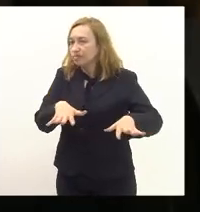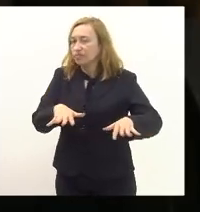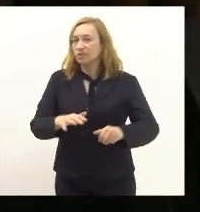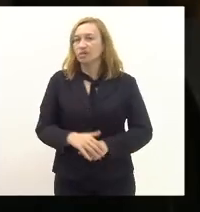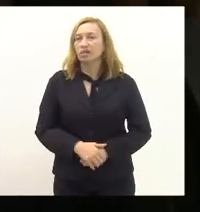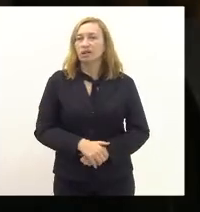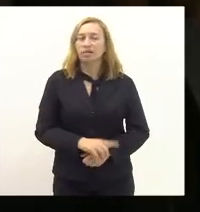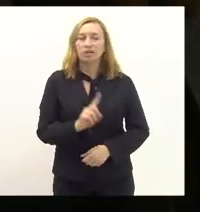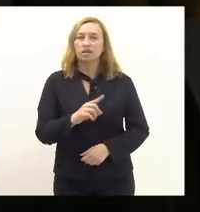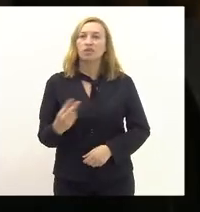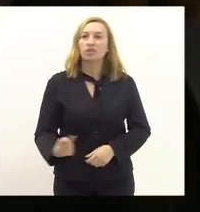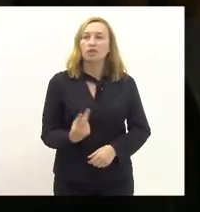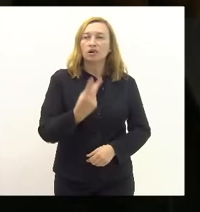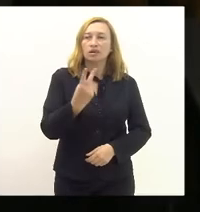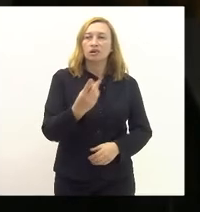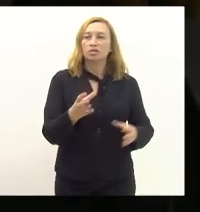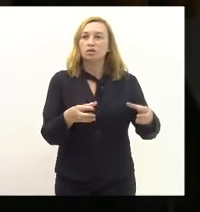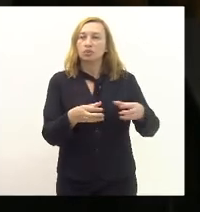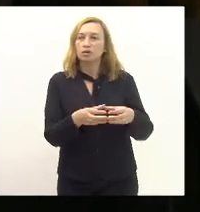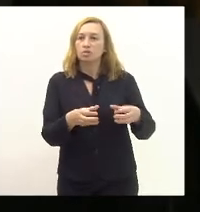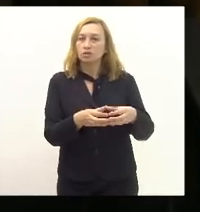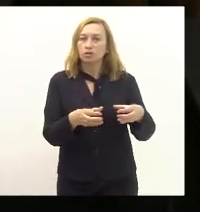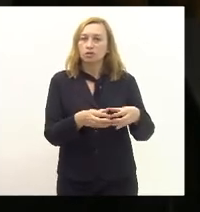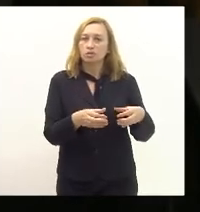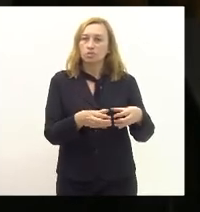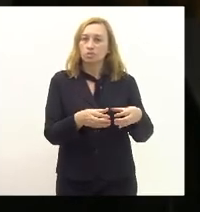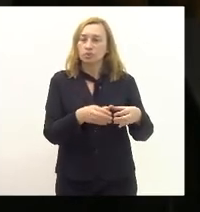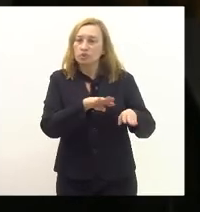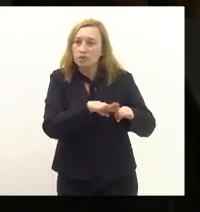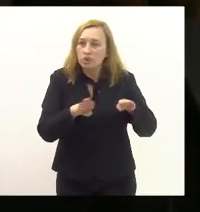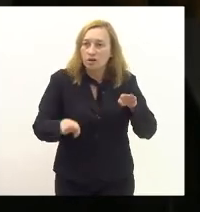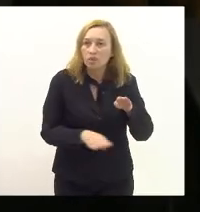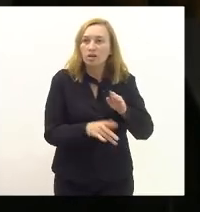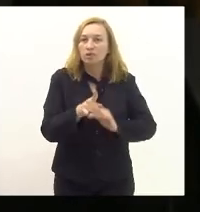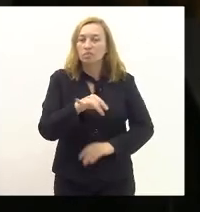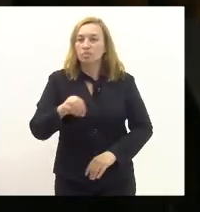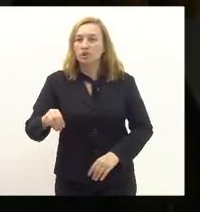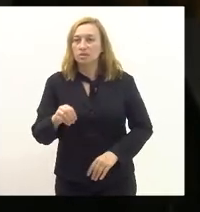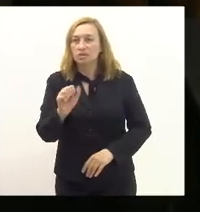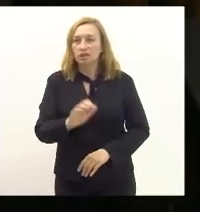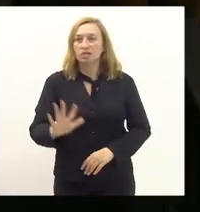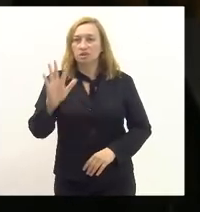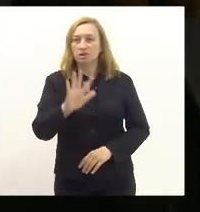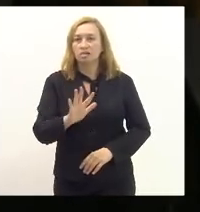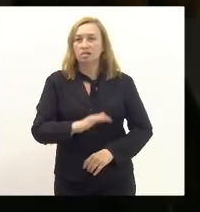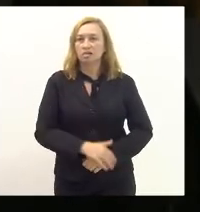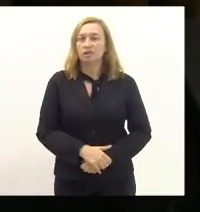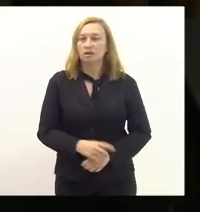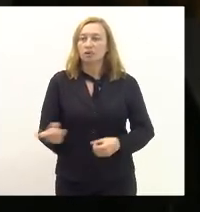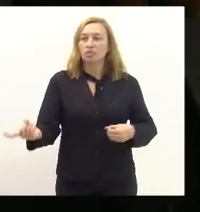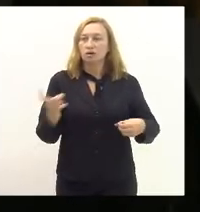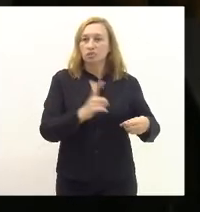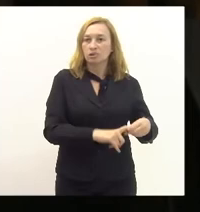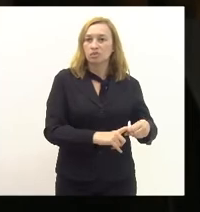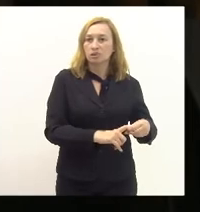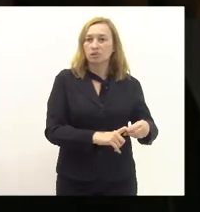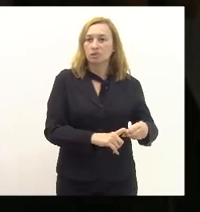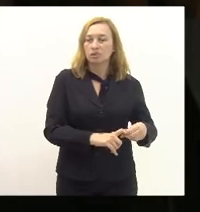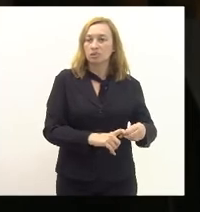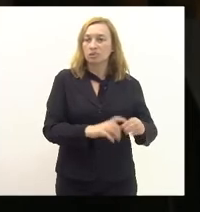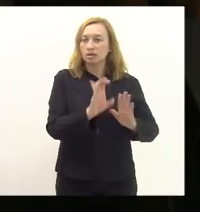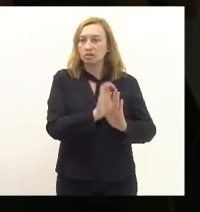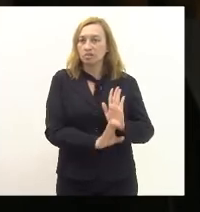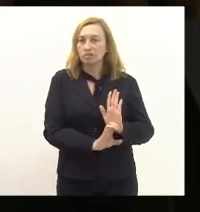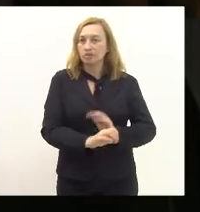se prioriza as categorias que estão abaixo do piso nacional. Então, uma emenda aqui voltada a esse